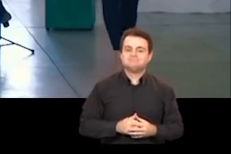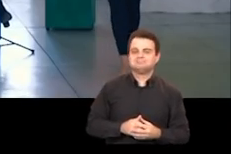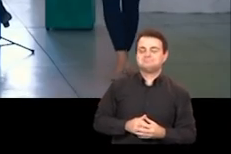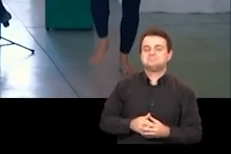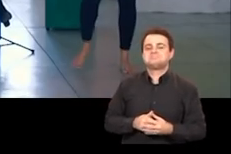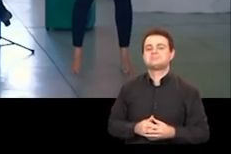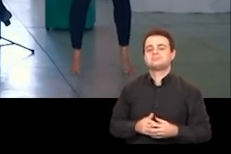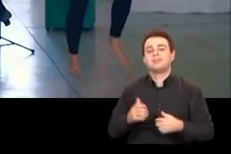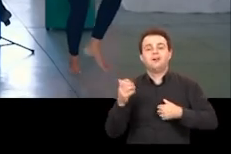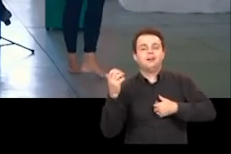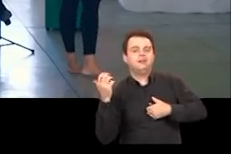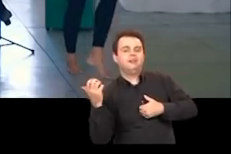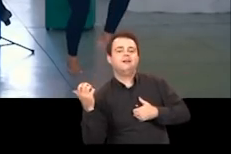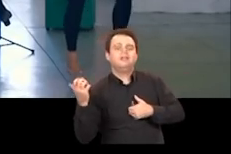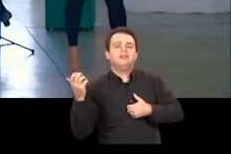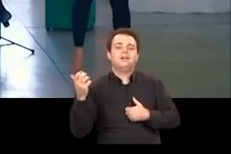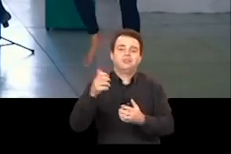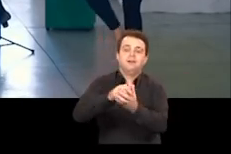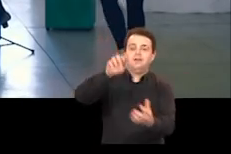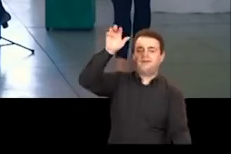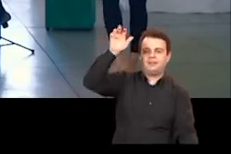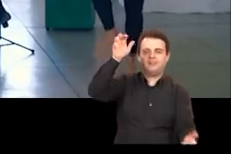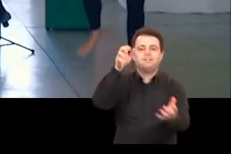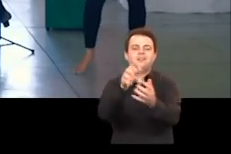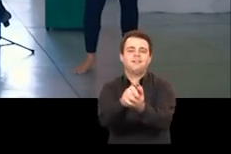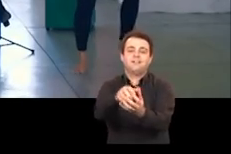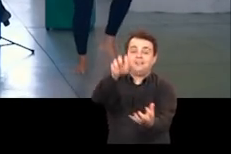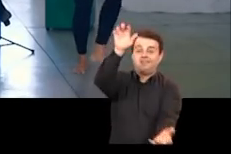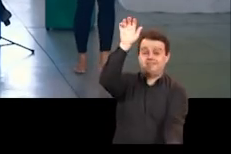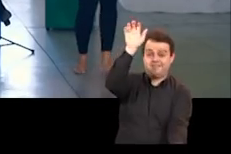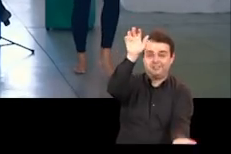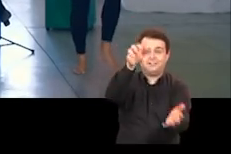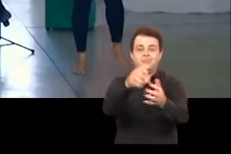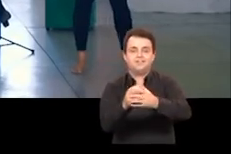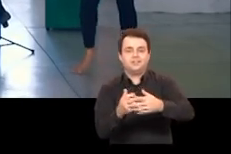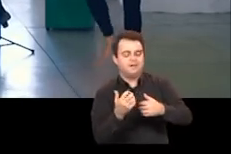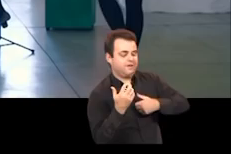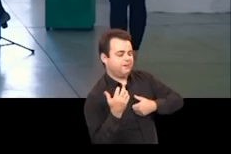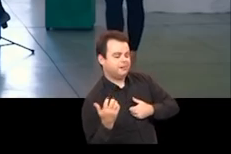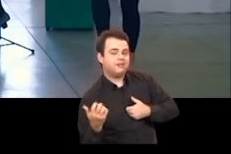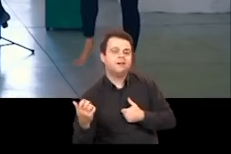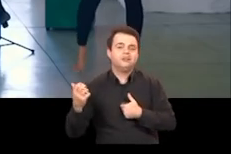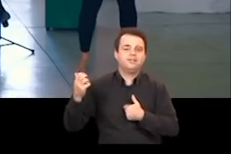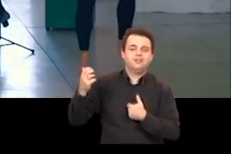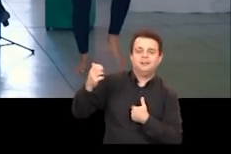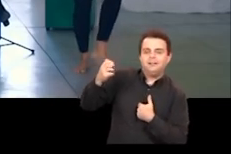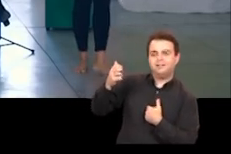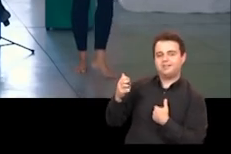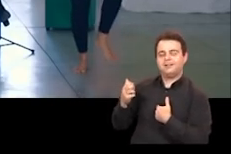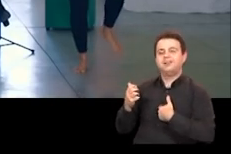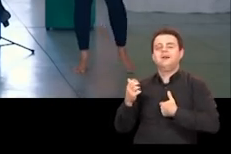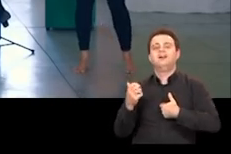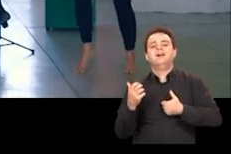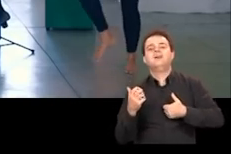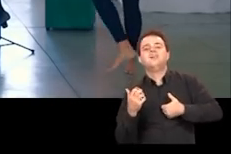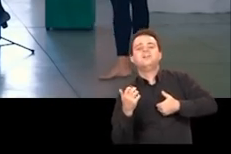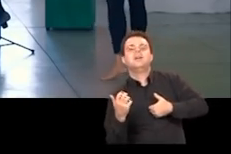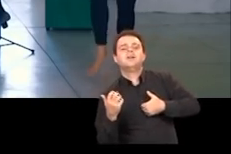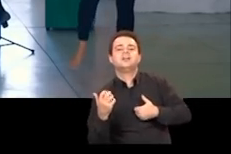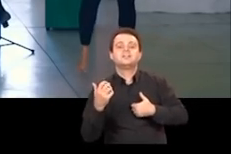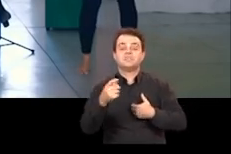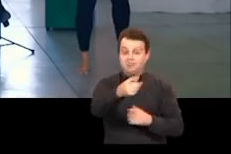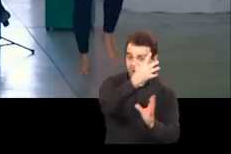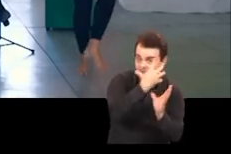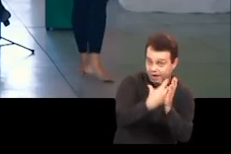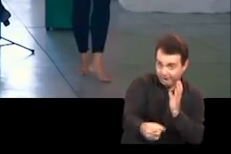A dança do jacaré, quero ver quem sabe dançar. A dança do jacaré, quero ver